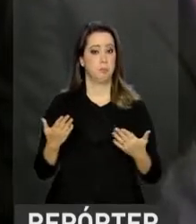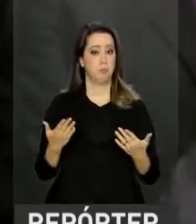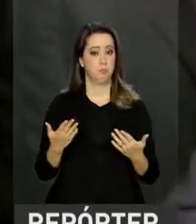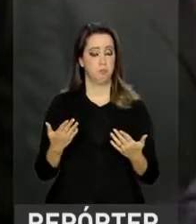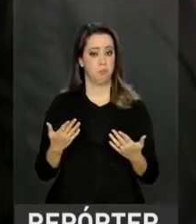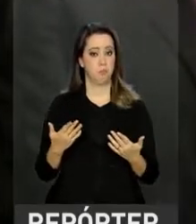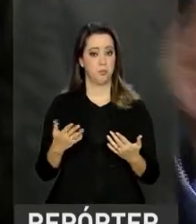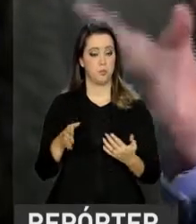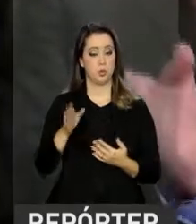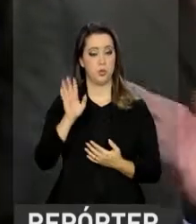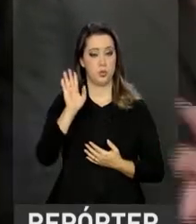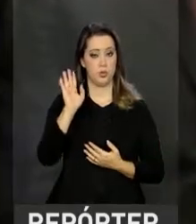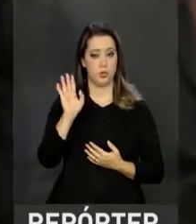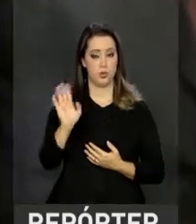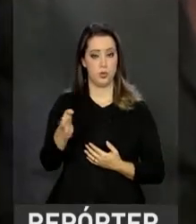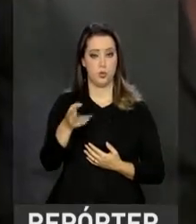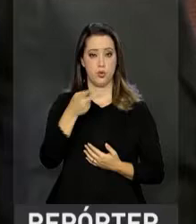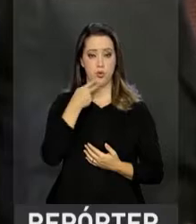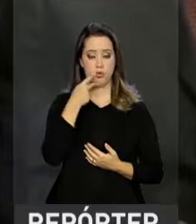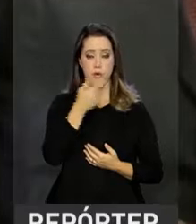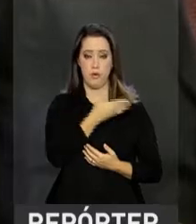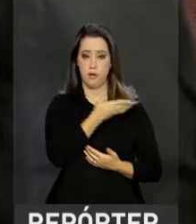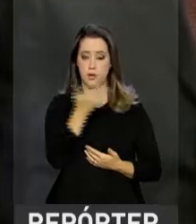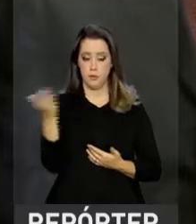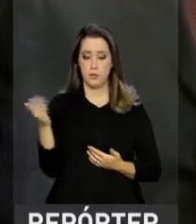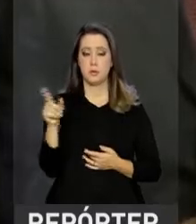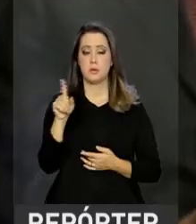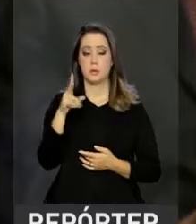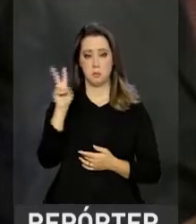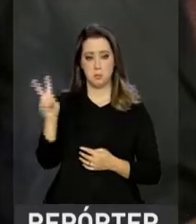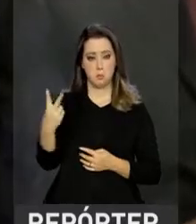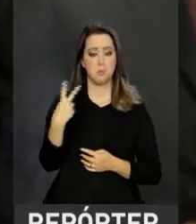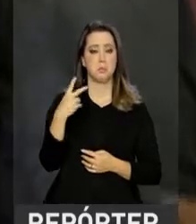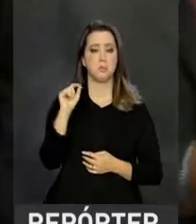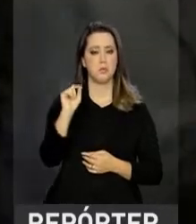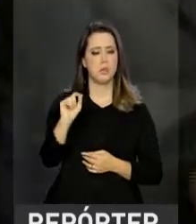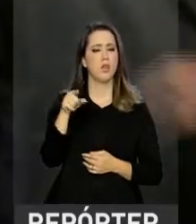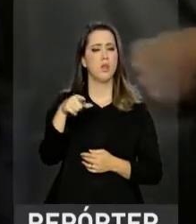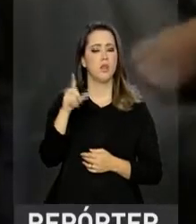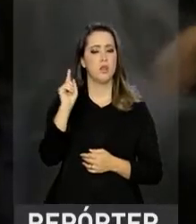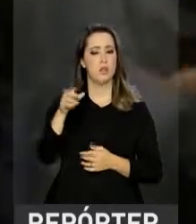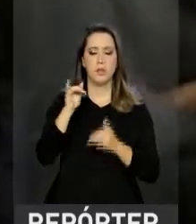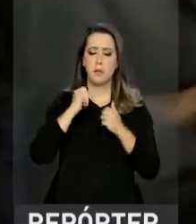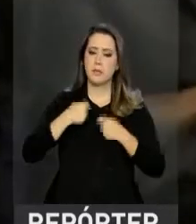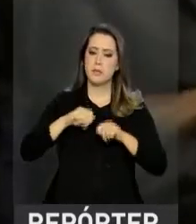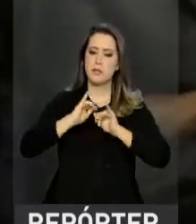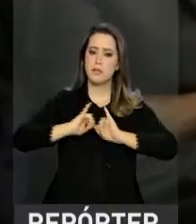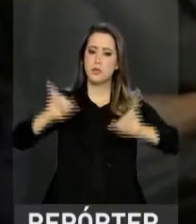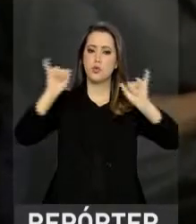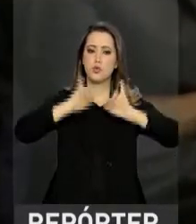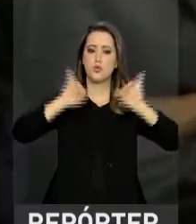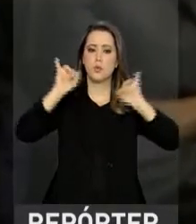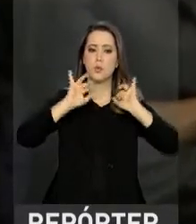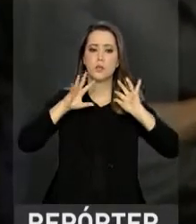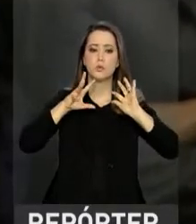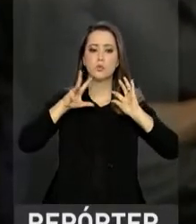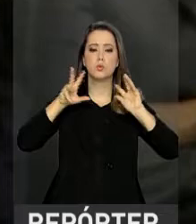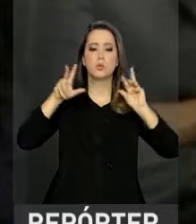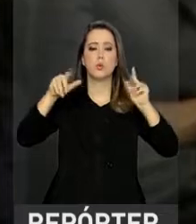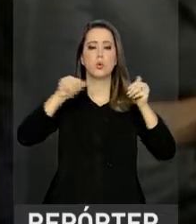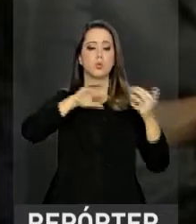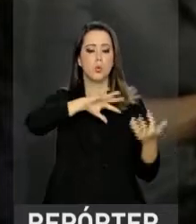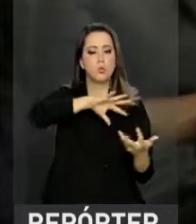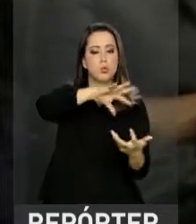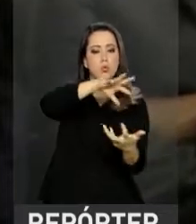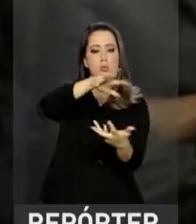de registrar que os senhores e as senhoras estão registrando não é que este fato deve ser divulgado a não só o brasil